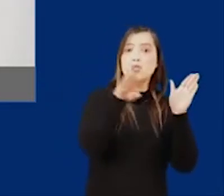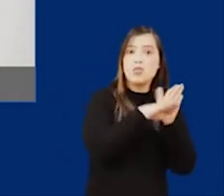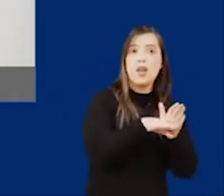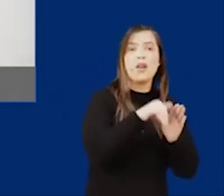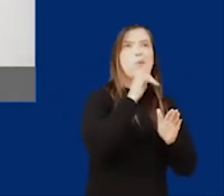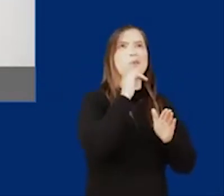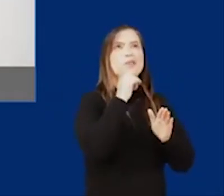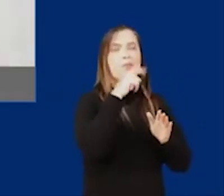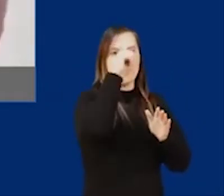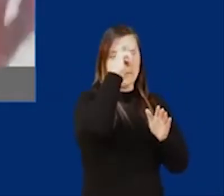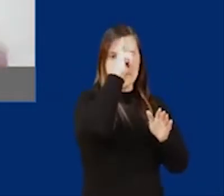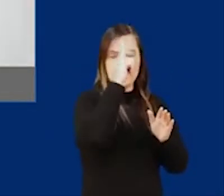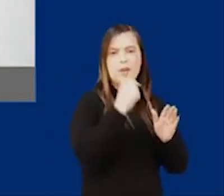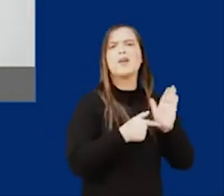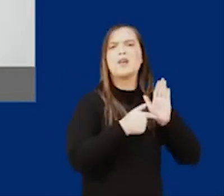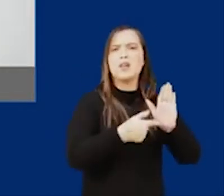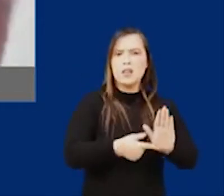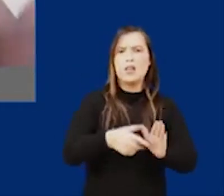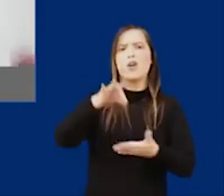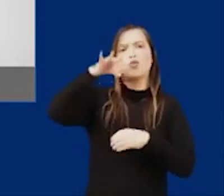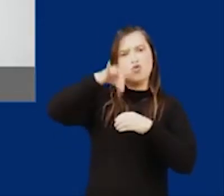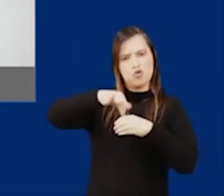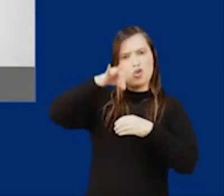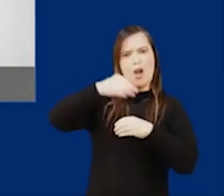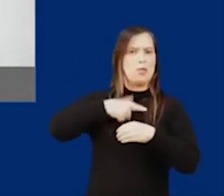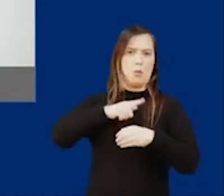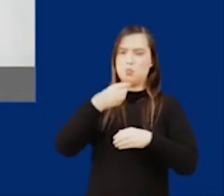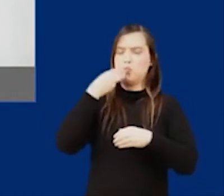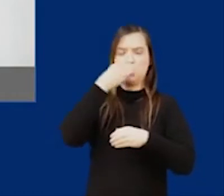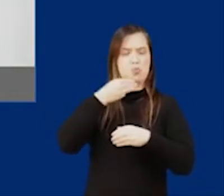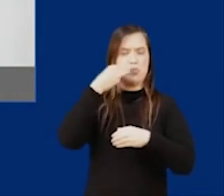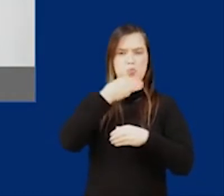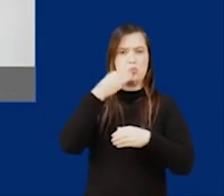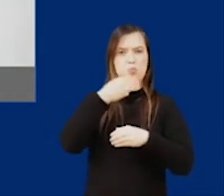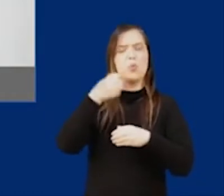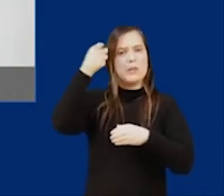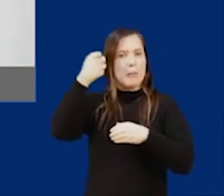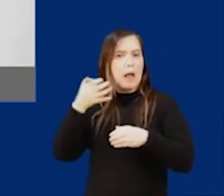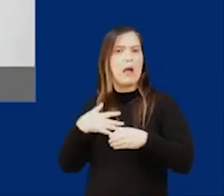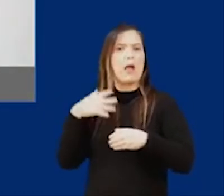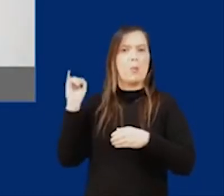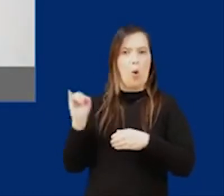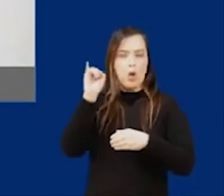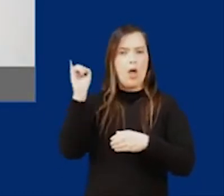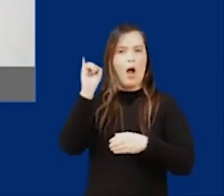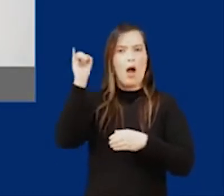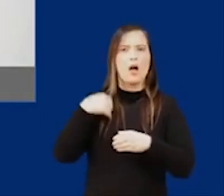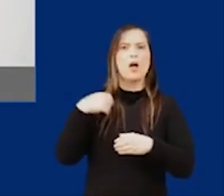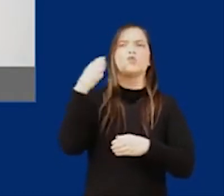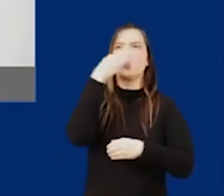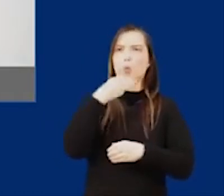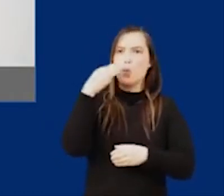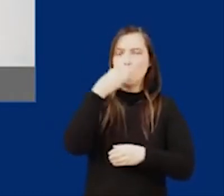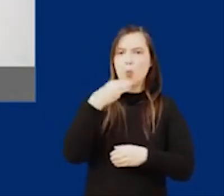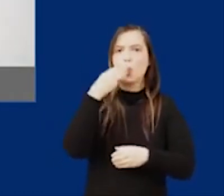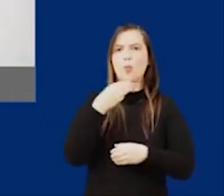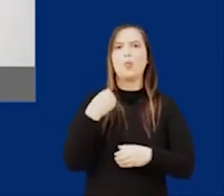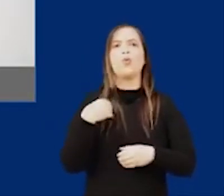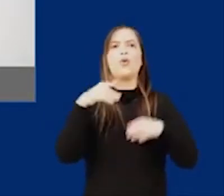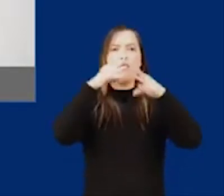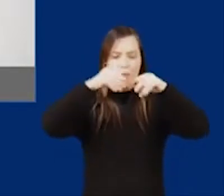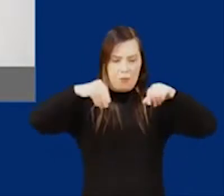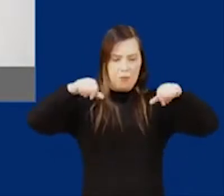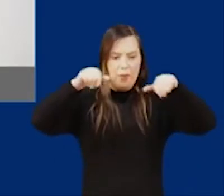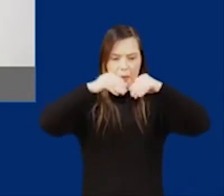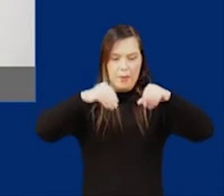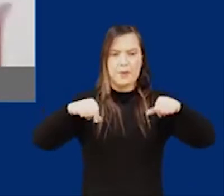consultório, a gente sempre oferece um chá sem o açúcar, e a gente vai falando já da importância dos açúcares e das farinhas brancas.